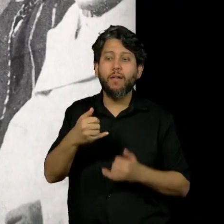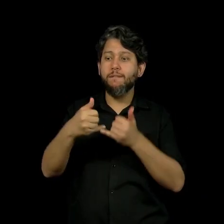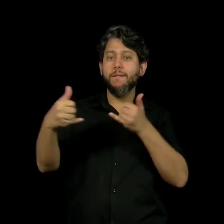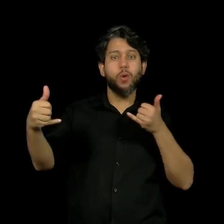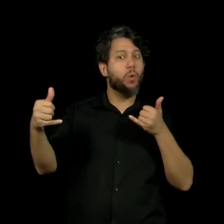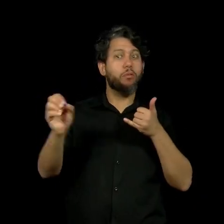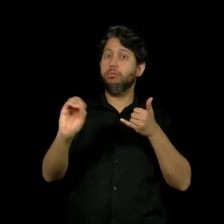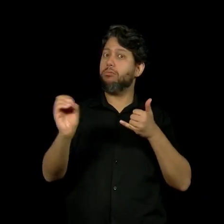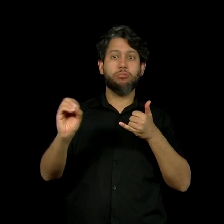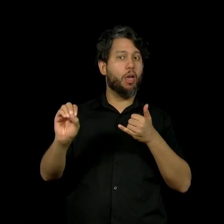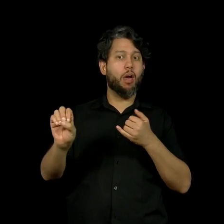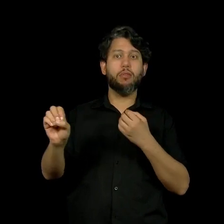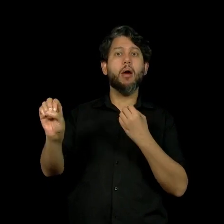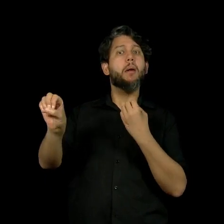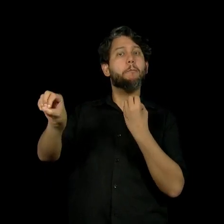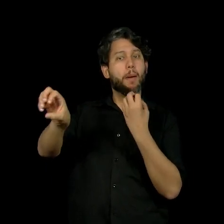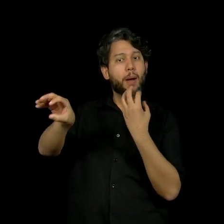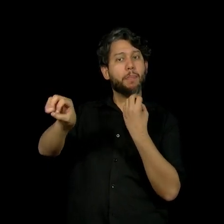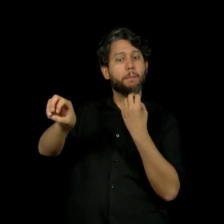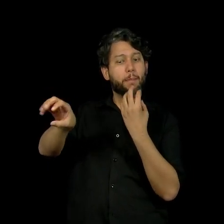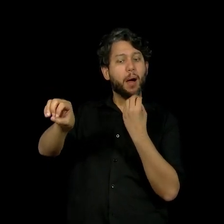em 1921.